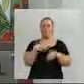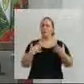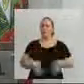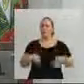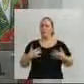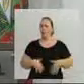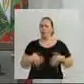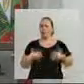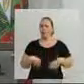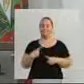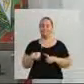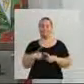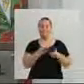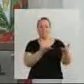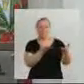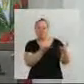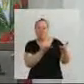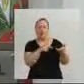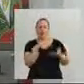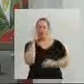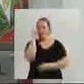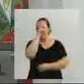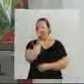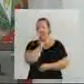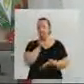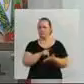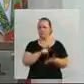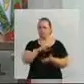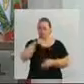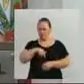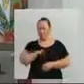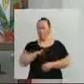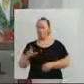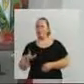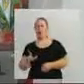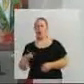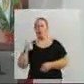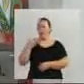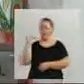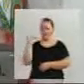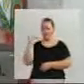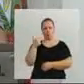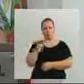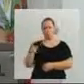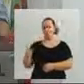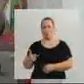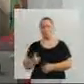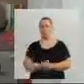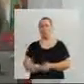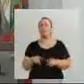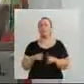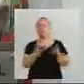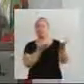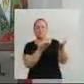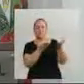administração é fazer intervenção. E não existia registro em nossa cidade de intervenções, mas pensando no bem comum, pensando no nosso